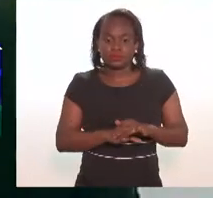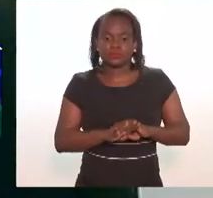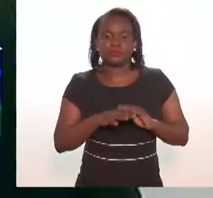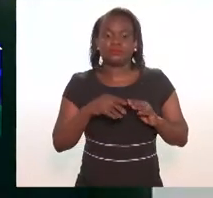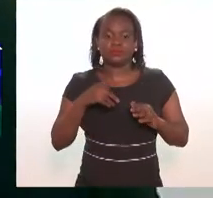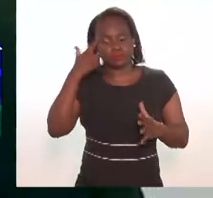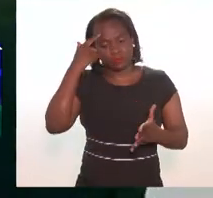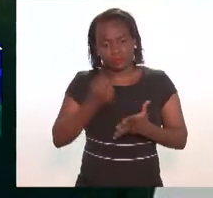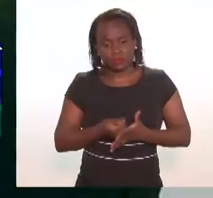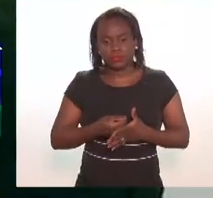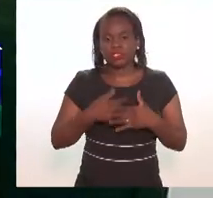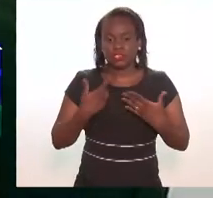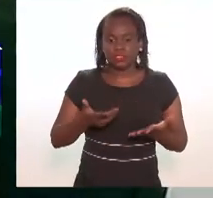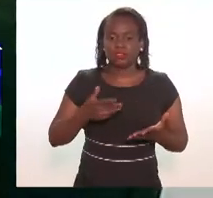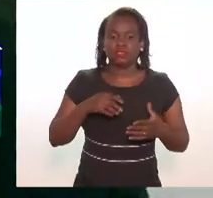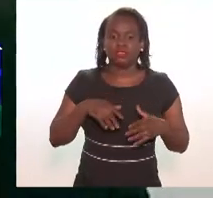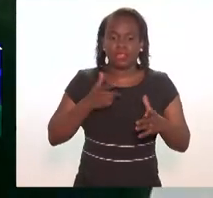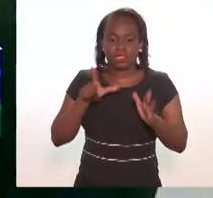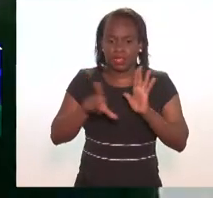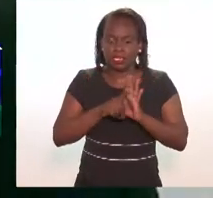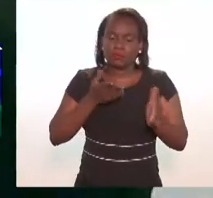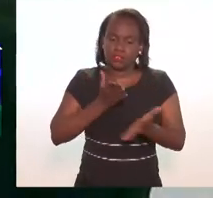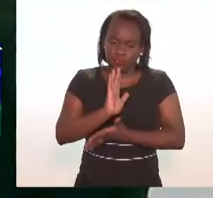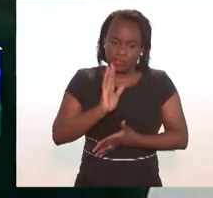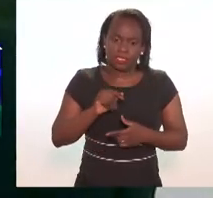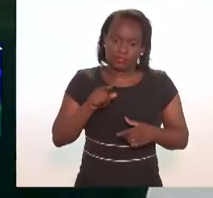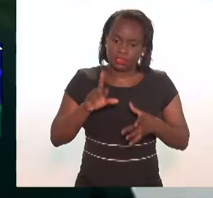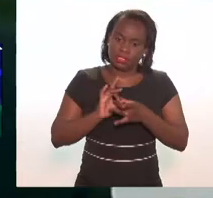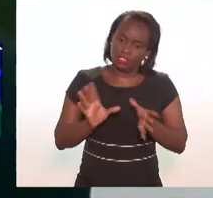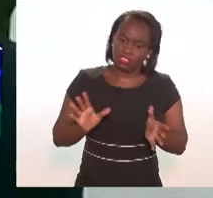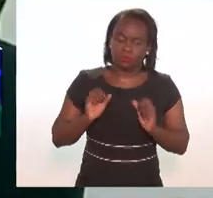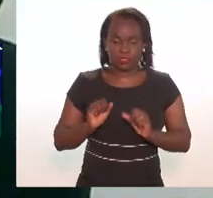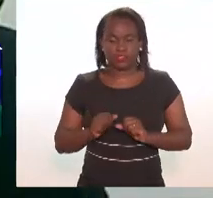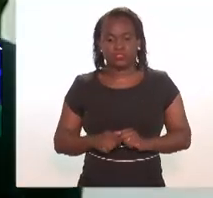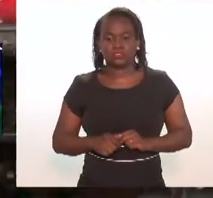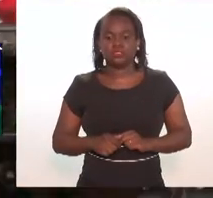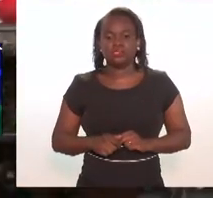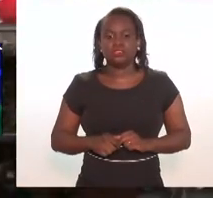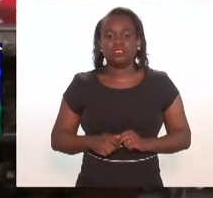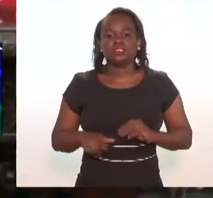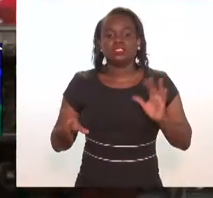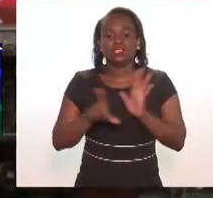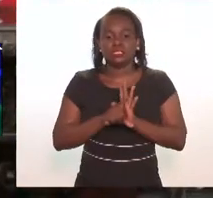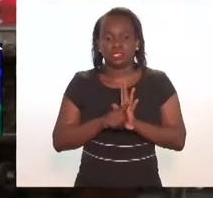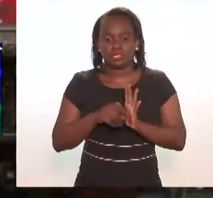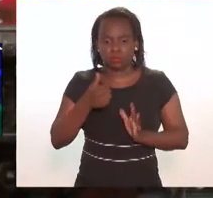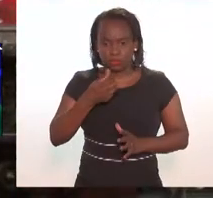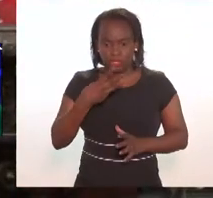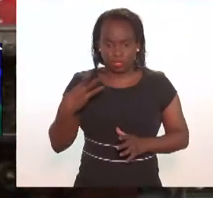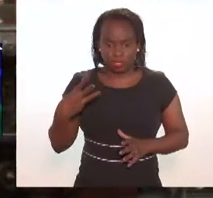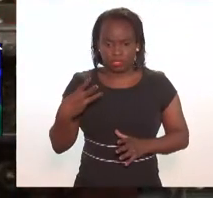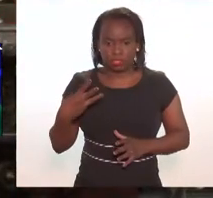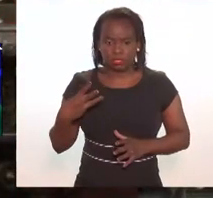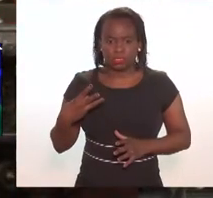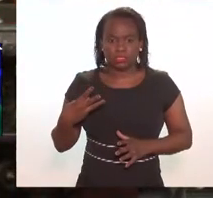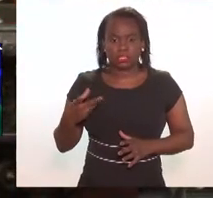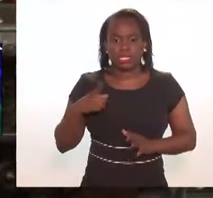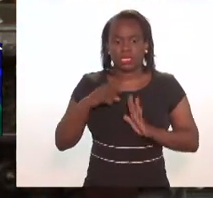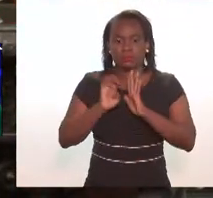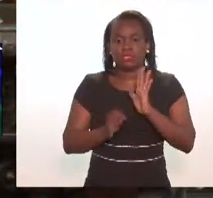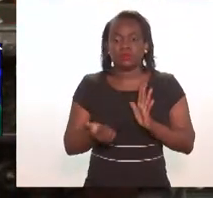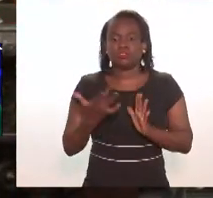parecer e sairíamos daqui com a lei aprovada, se Vossa Excelência se autorizar. A lei, essa lei, a 133, tem 9